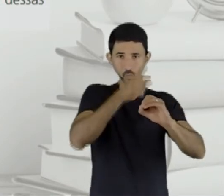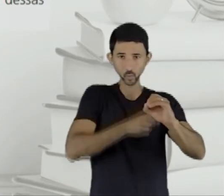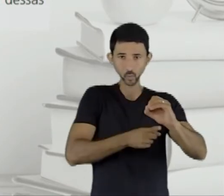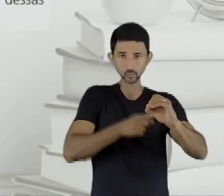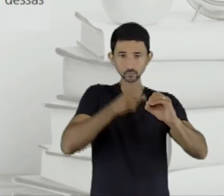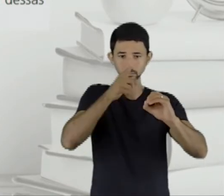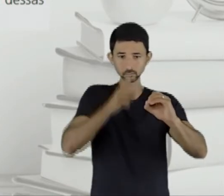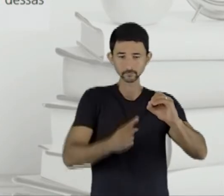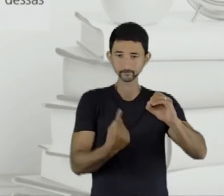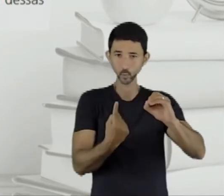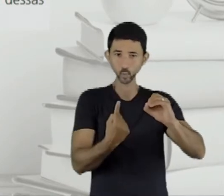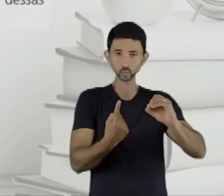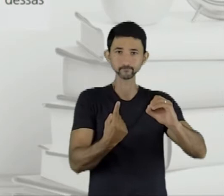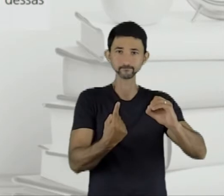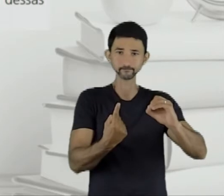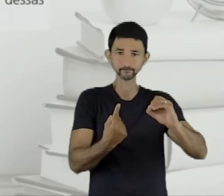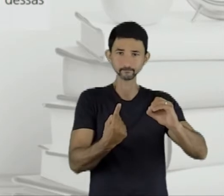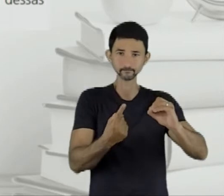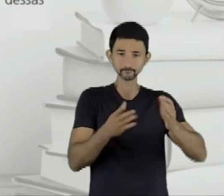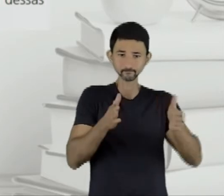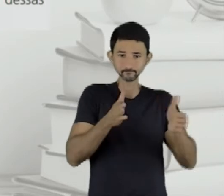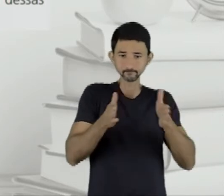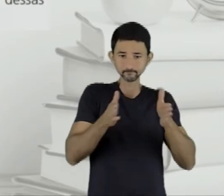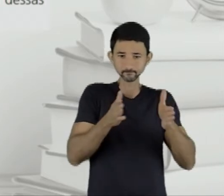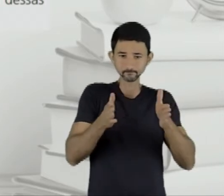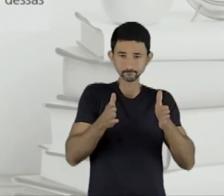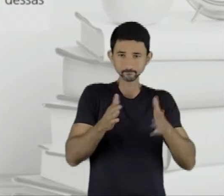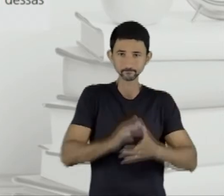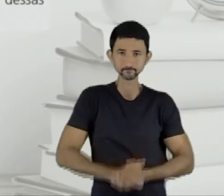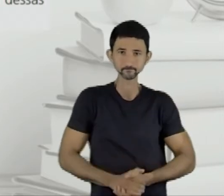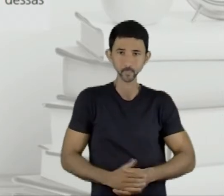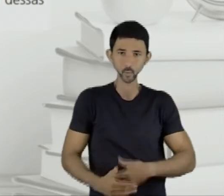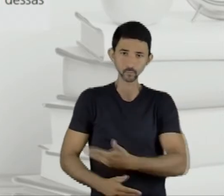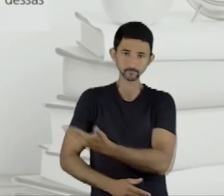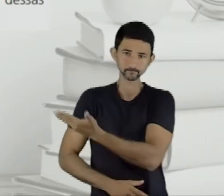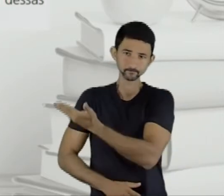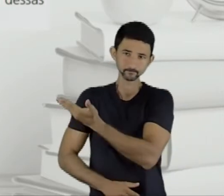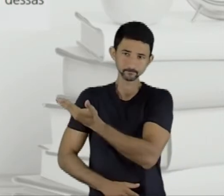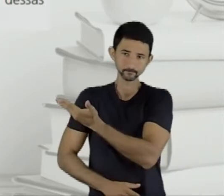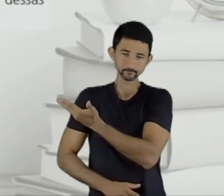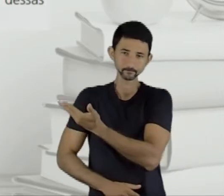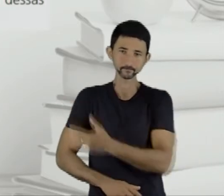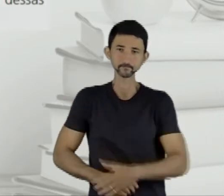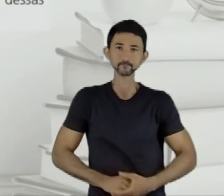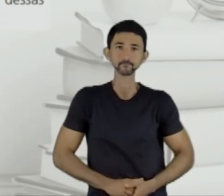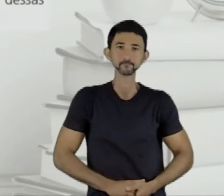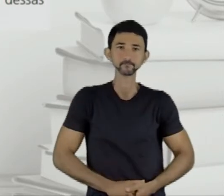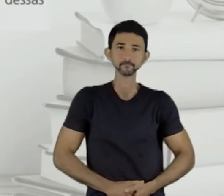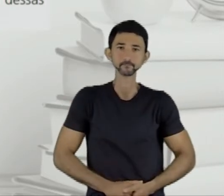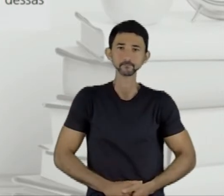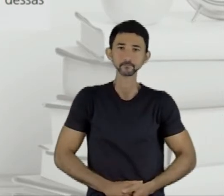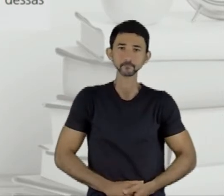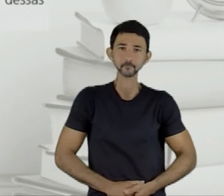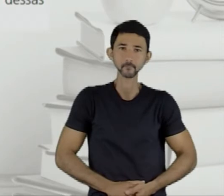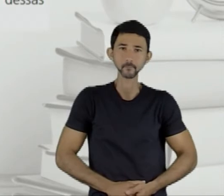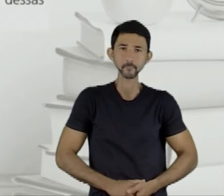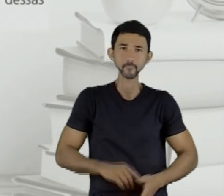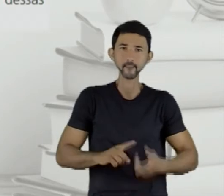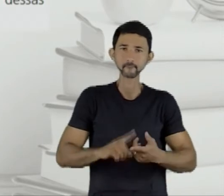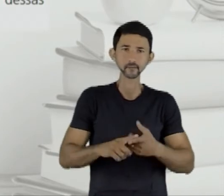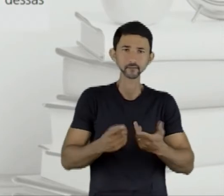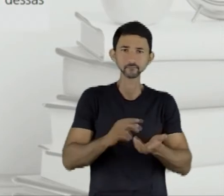corresponde a 1/4, certo? Então tá aí a representação do número racional 1/4. Você pode fazer com qualquer